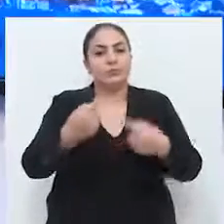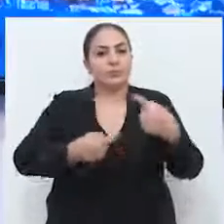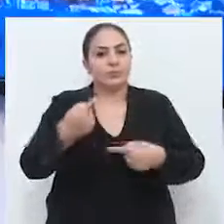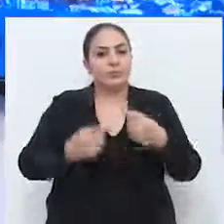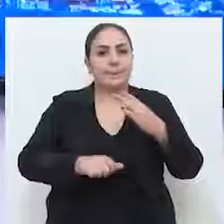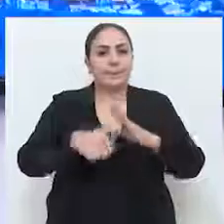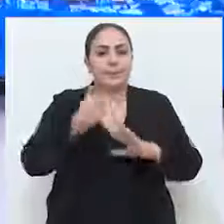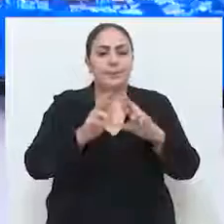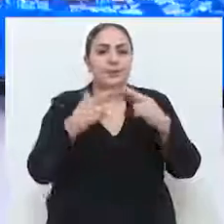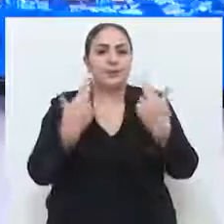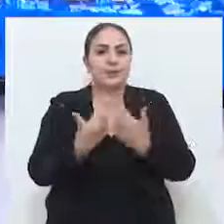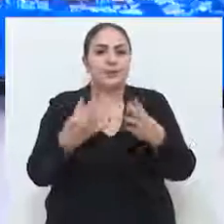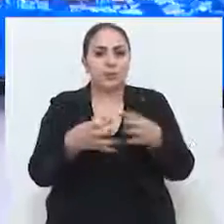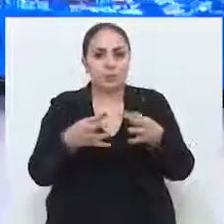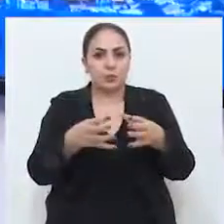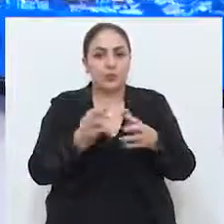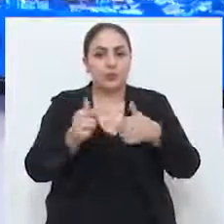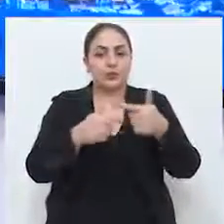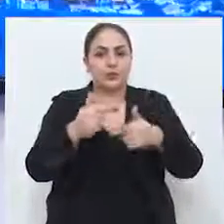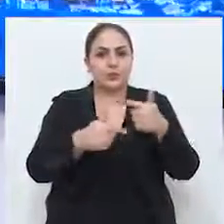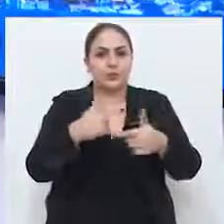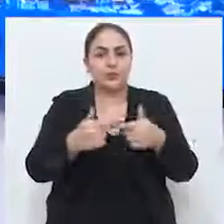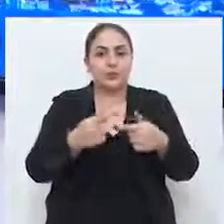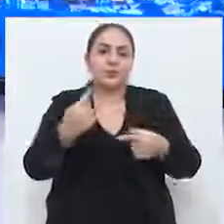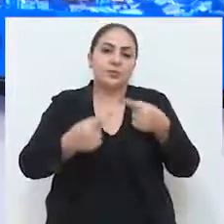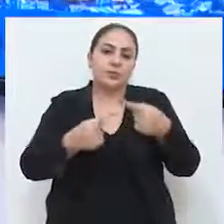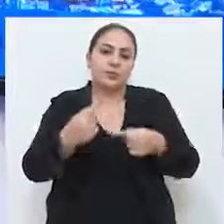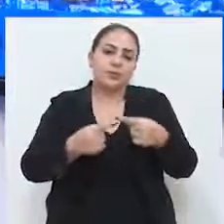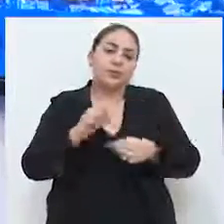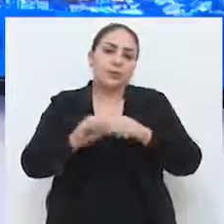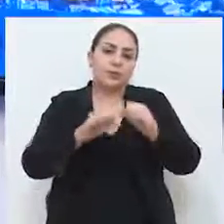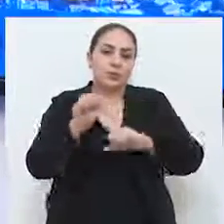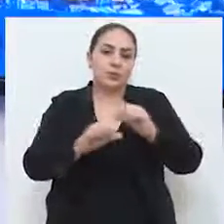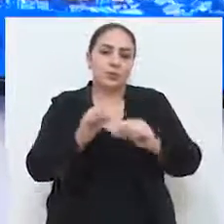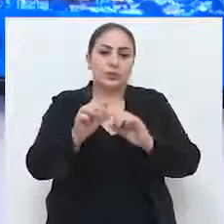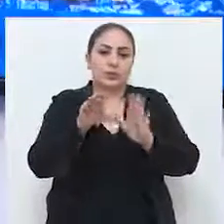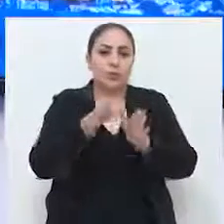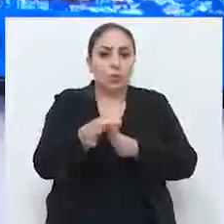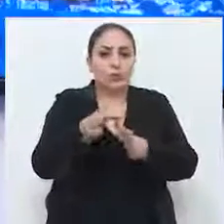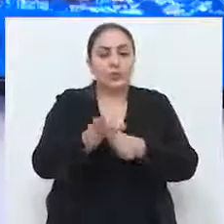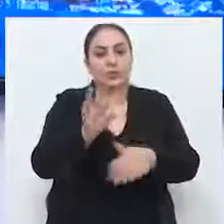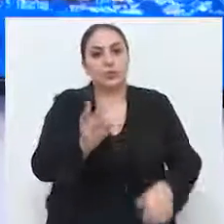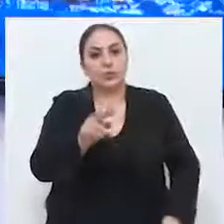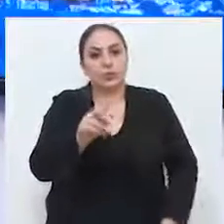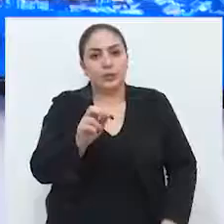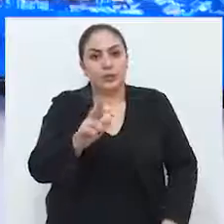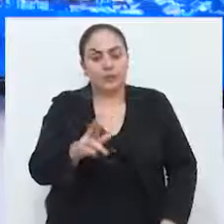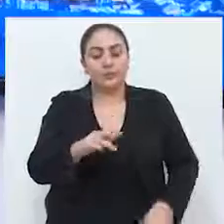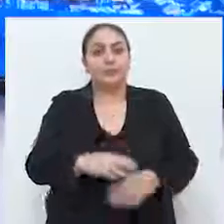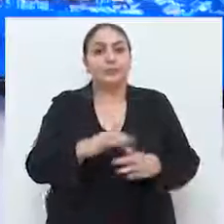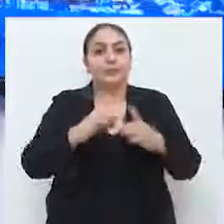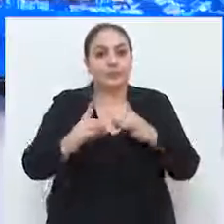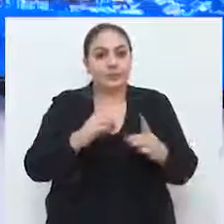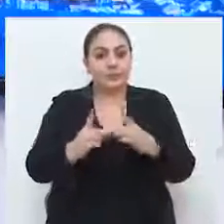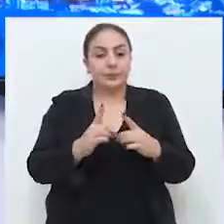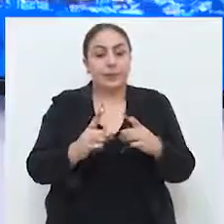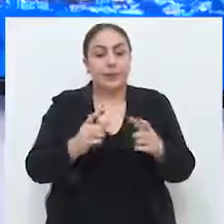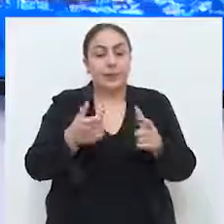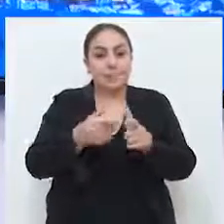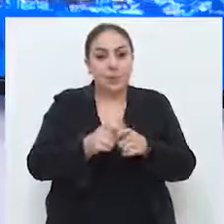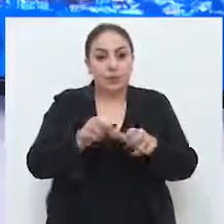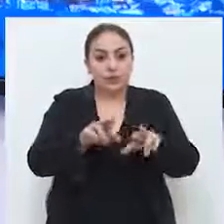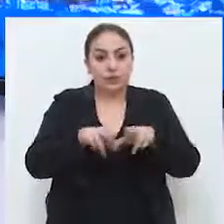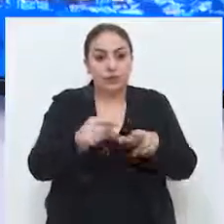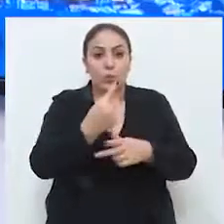Seguimos repercutindo a primeira reunião do grupo de trabalho que vai discutir a alteração do Conselho Tutelar. O coordenador